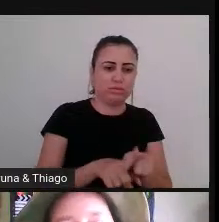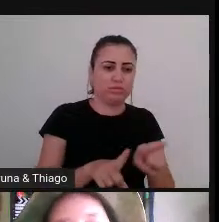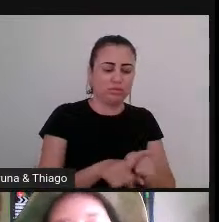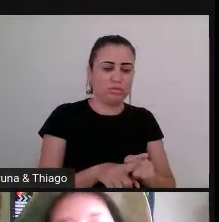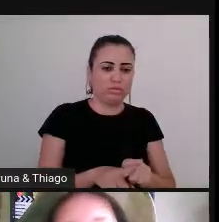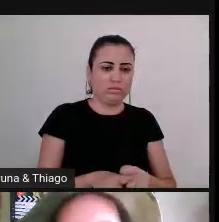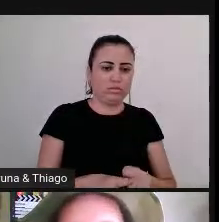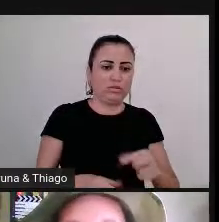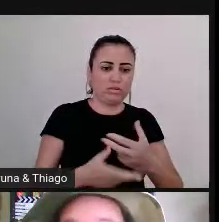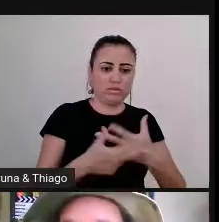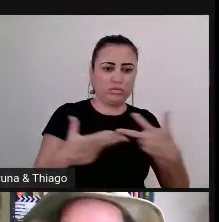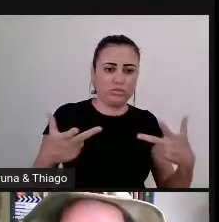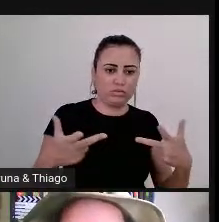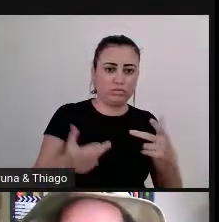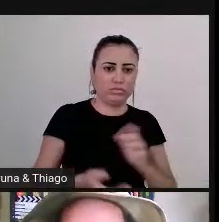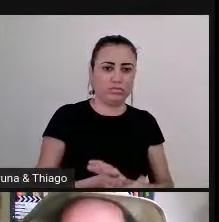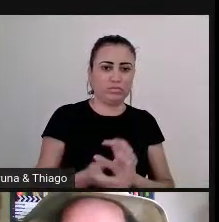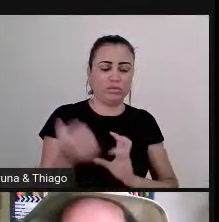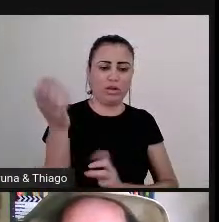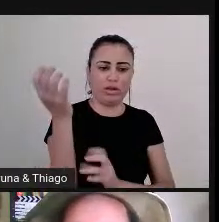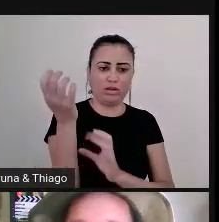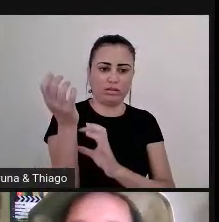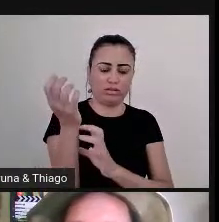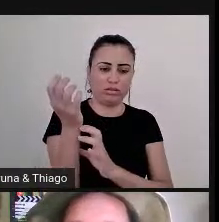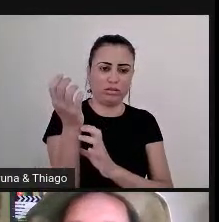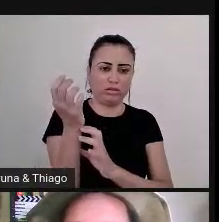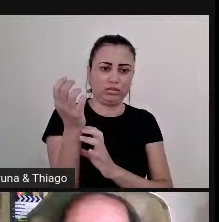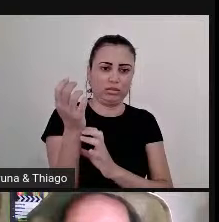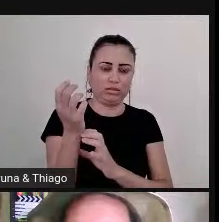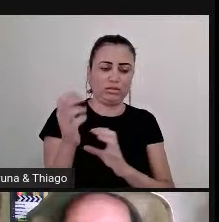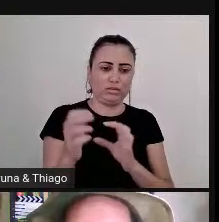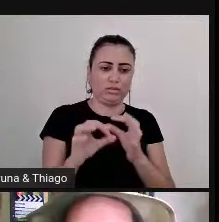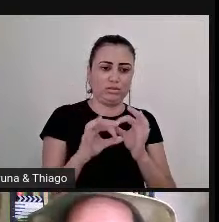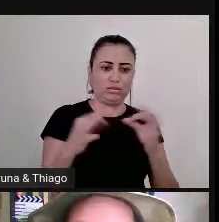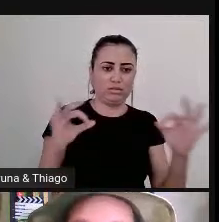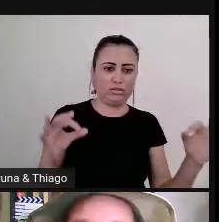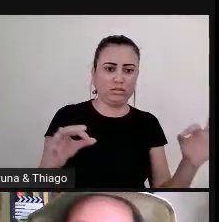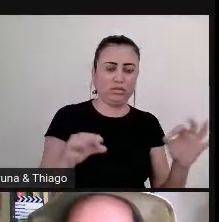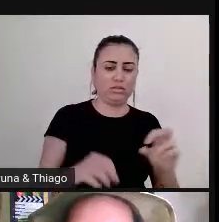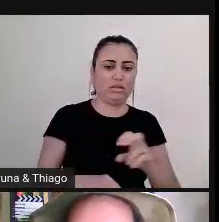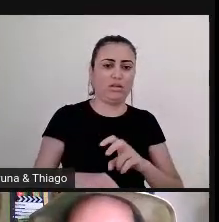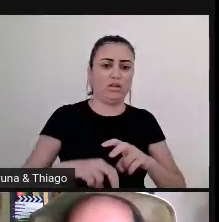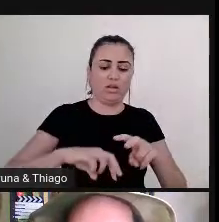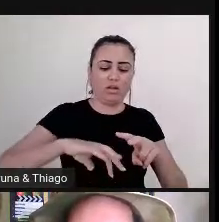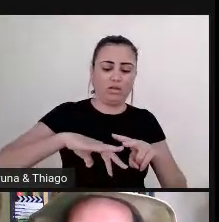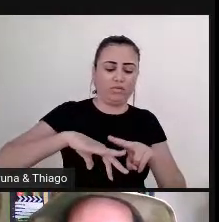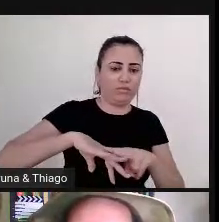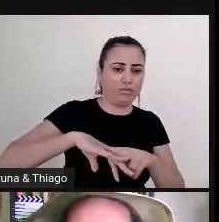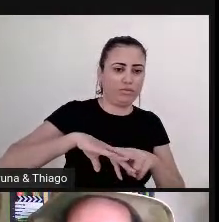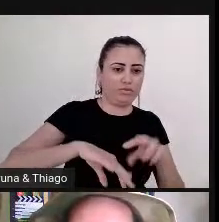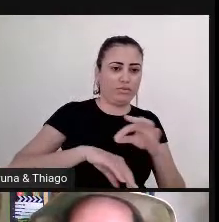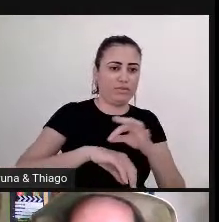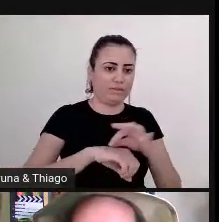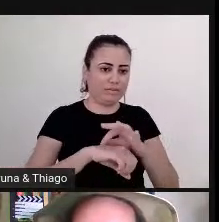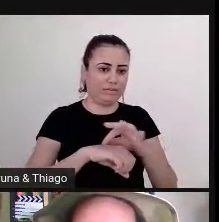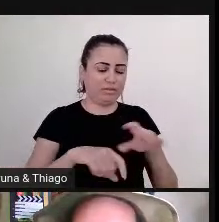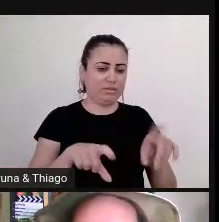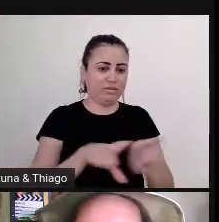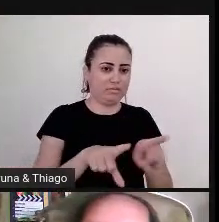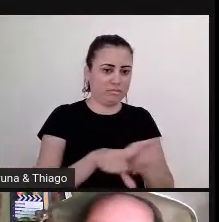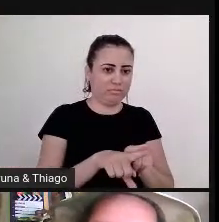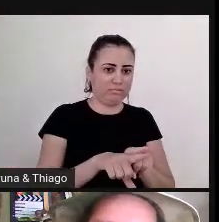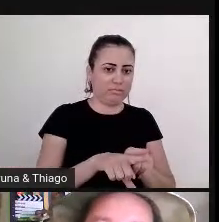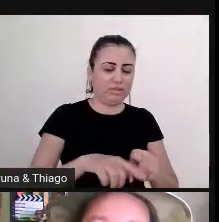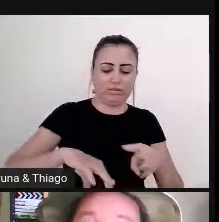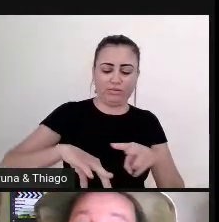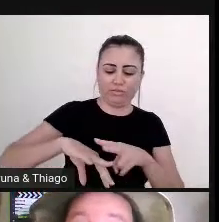Quitenide, aranha armadeira, Pteridide, viúva negra ou viúva loira. Ué, esse nome aqui, eu nunca vi viúva